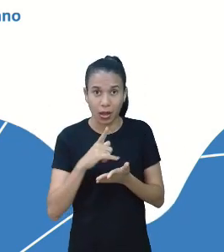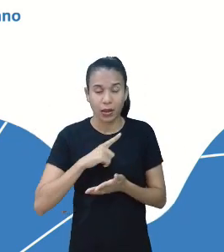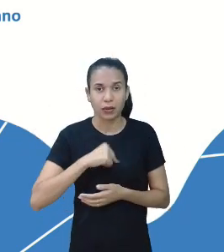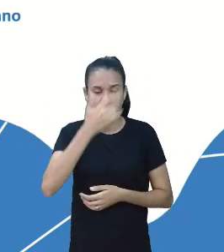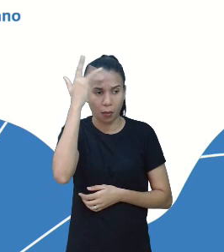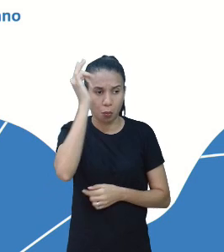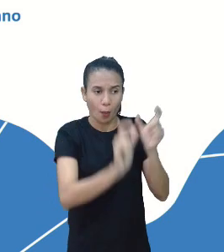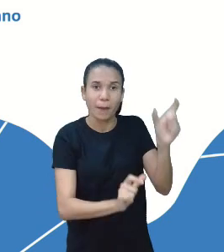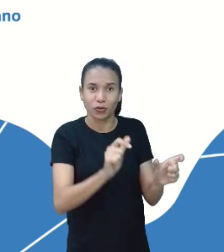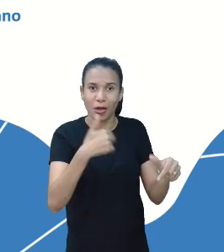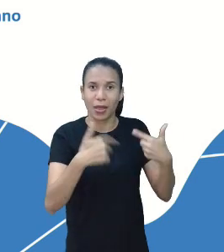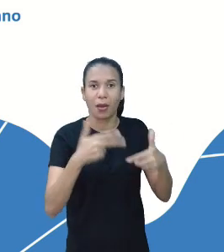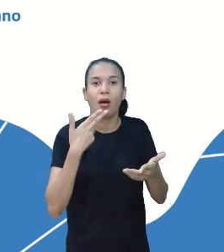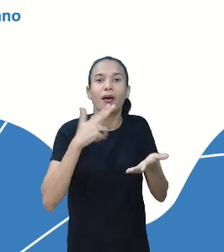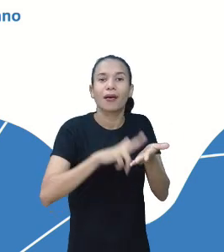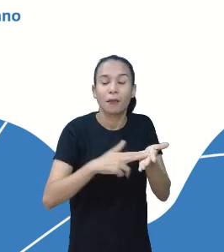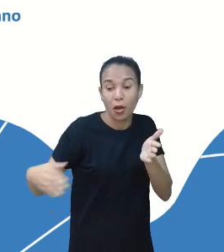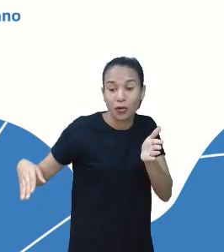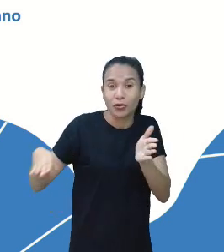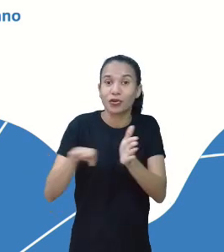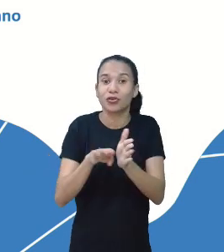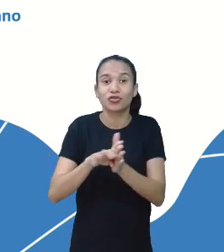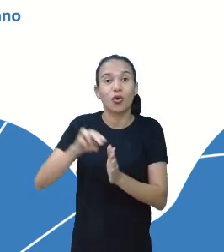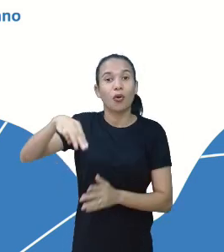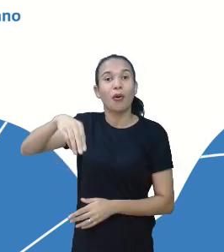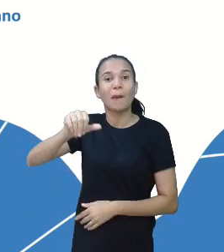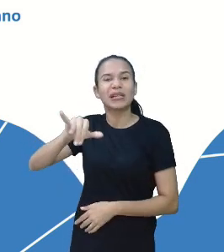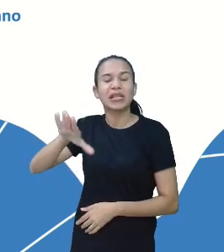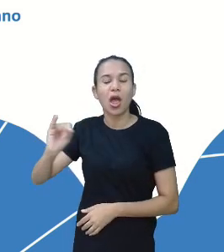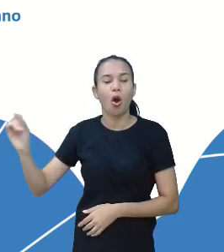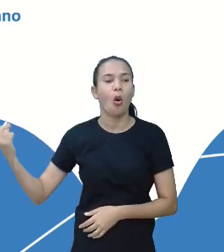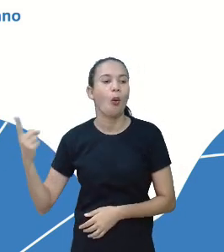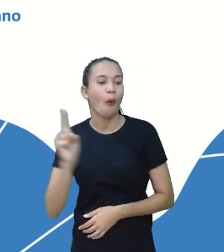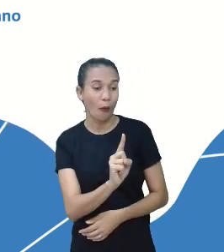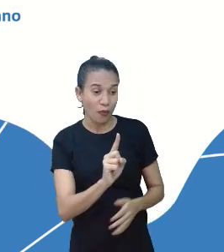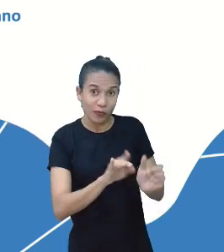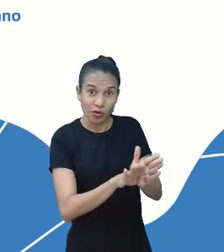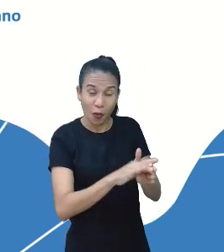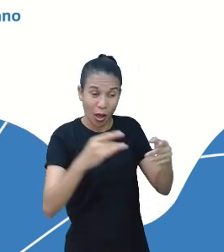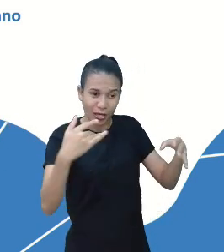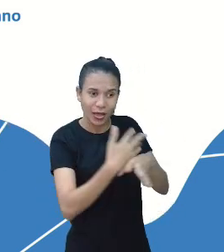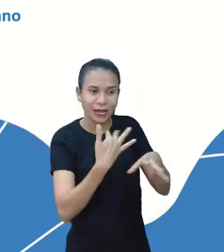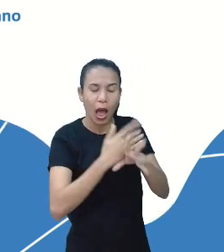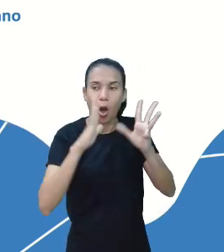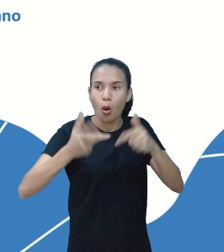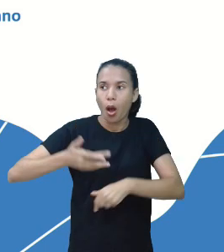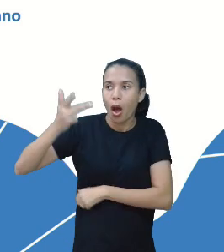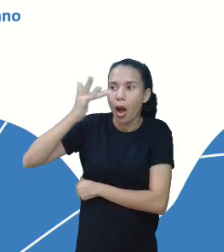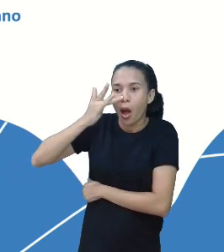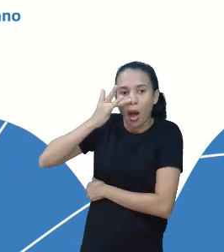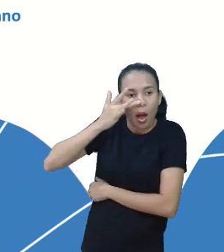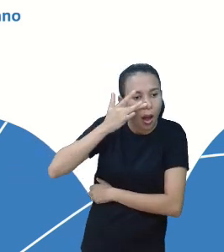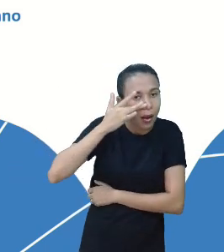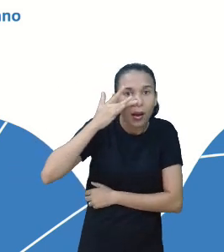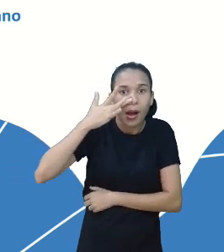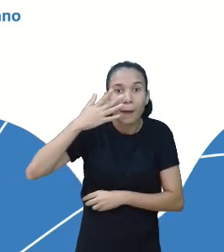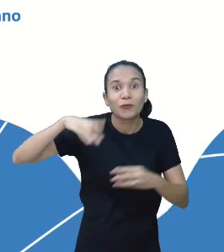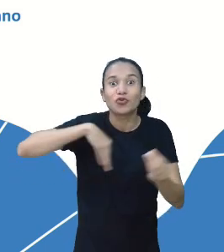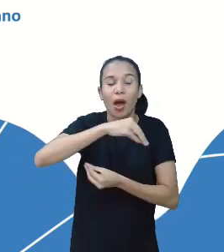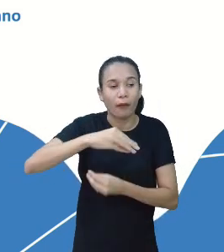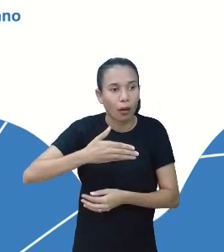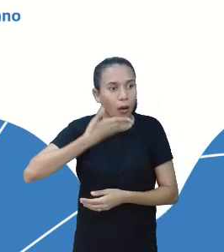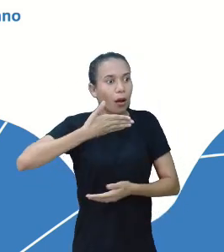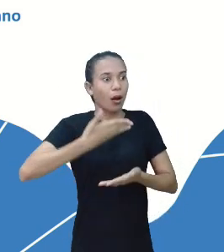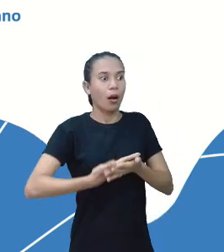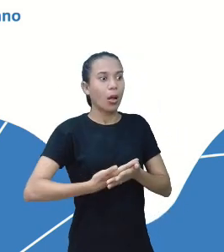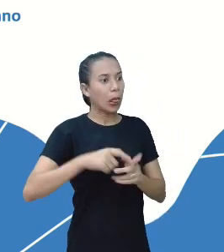dos Correios, recém-chegado de Maceió, foi recebido na cidade com admiração, que misturava espanto